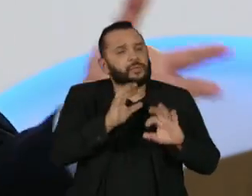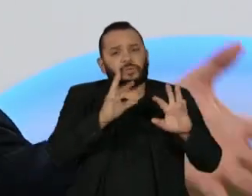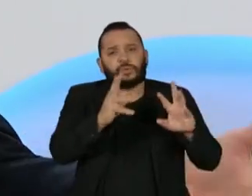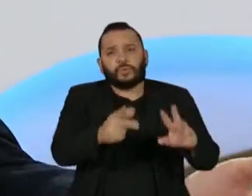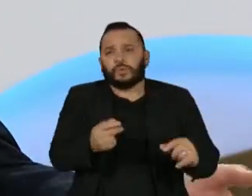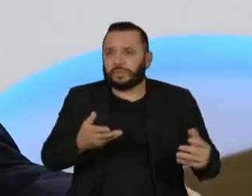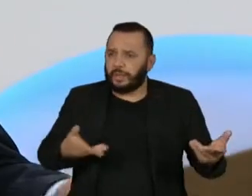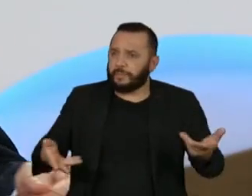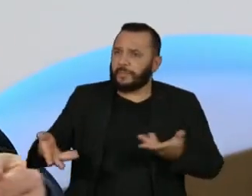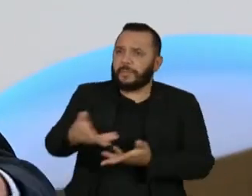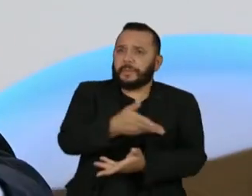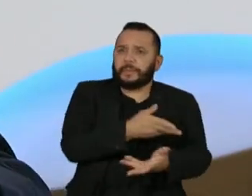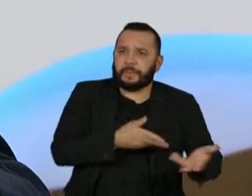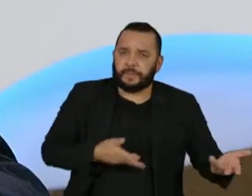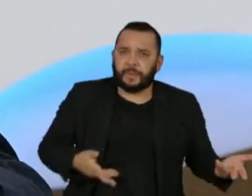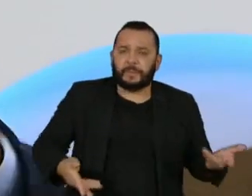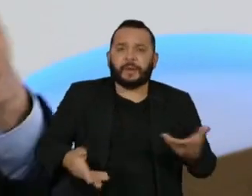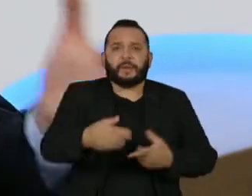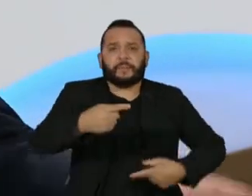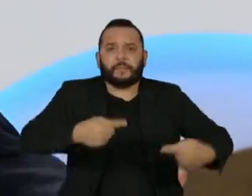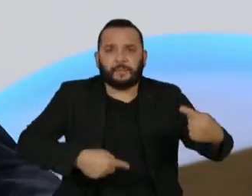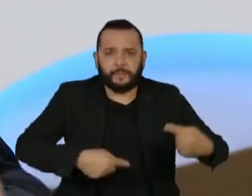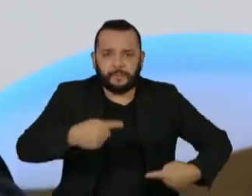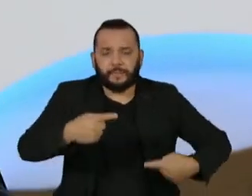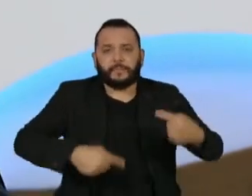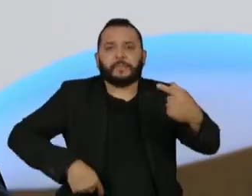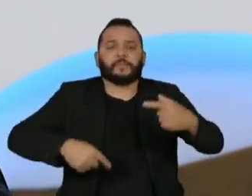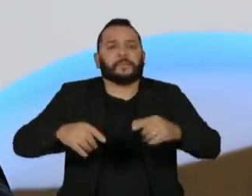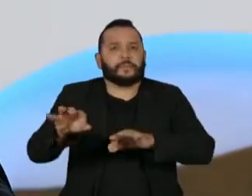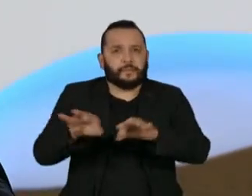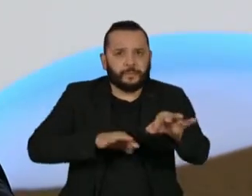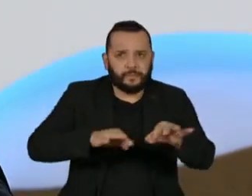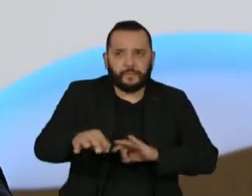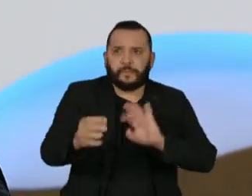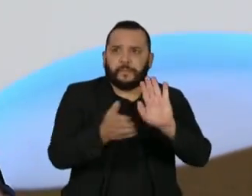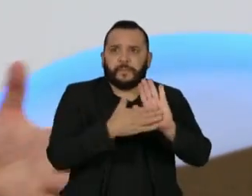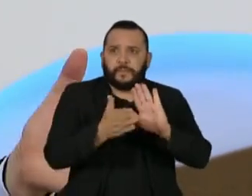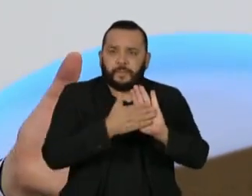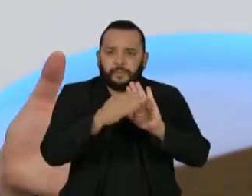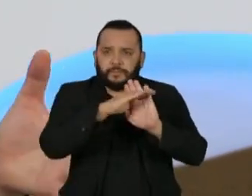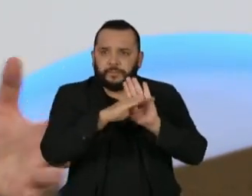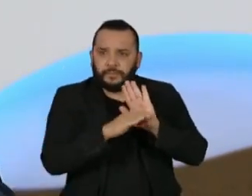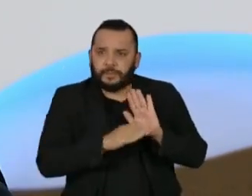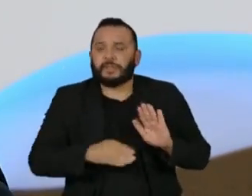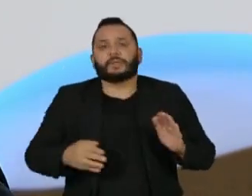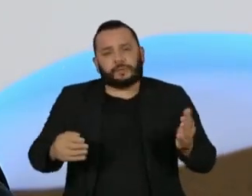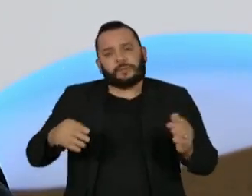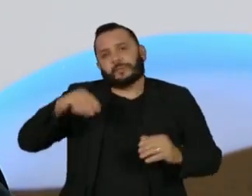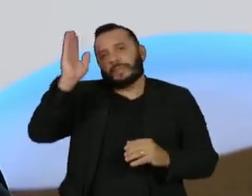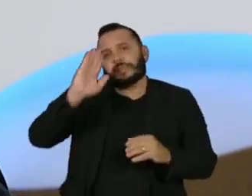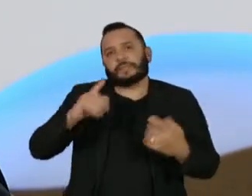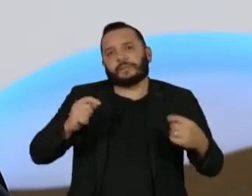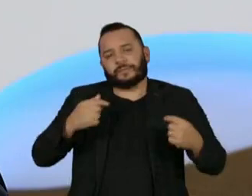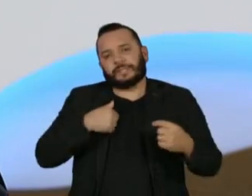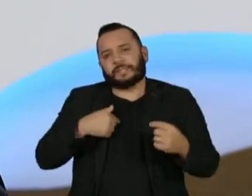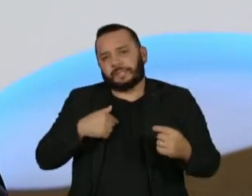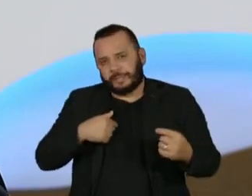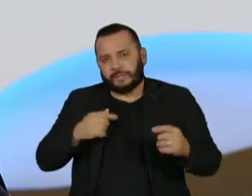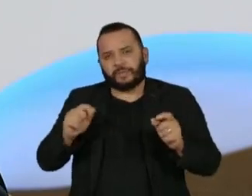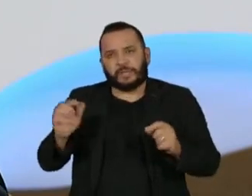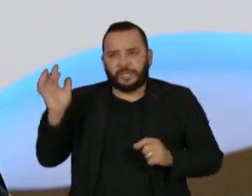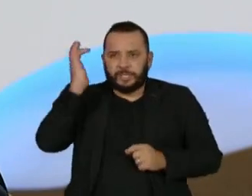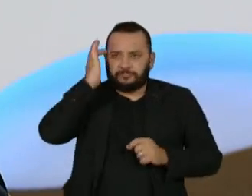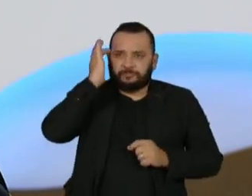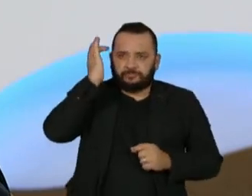discutindo o projeto programas propostas não é O Brasil precisa amadurecer Diego e esse